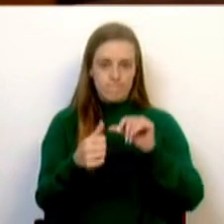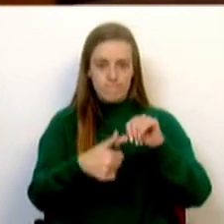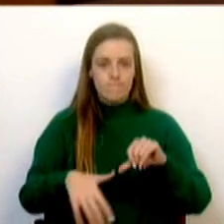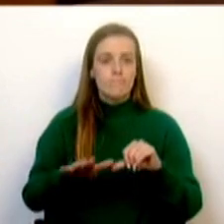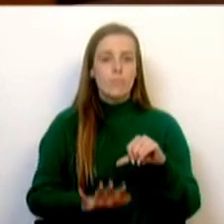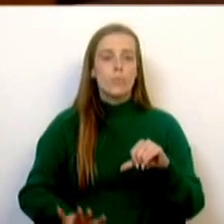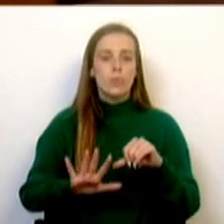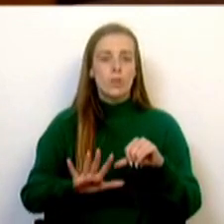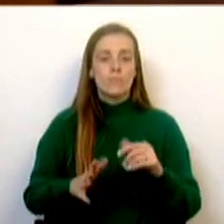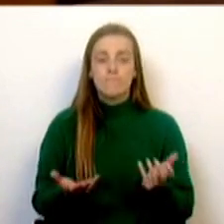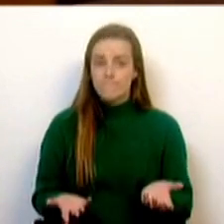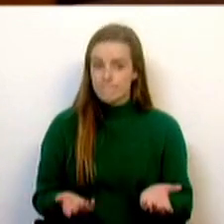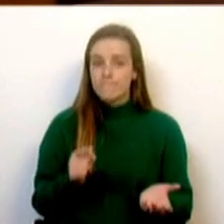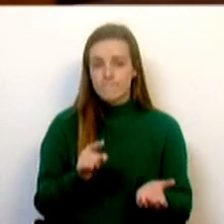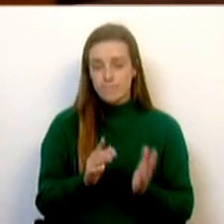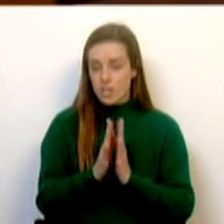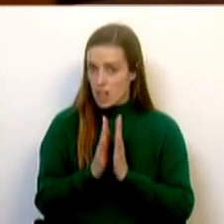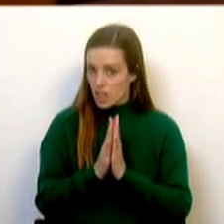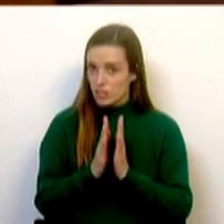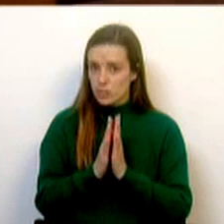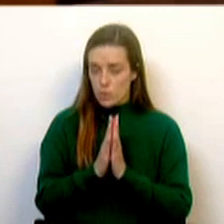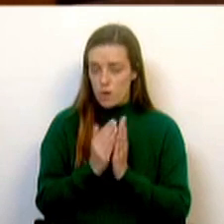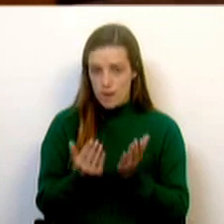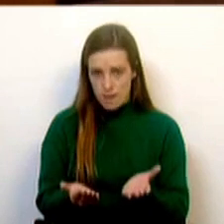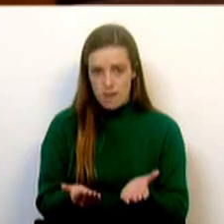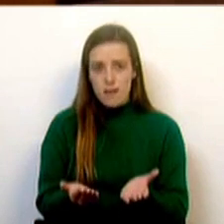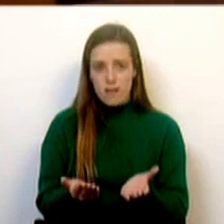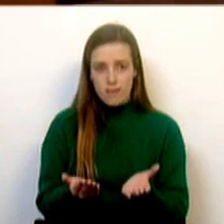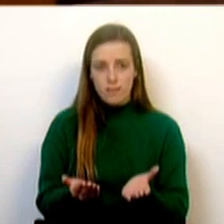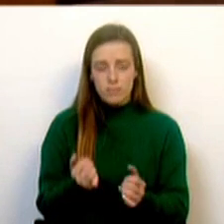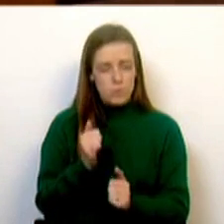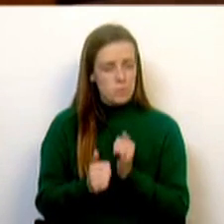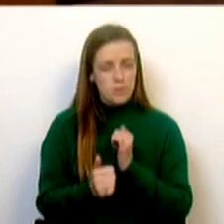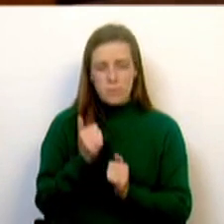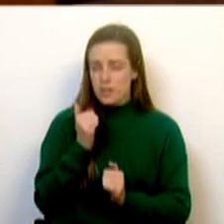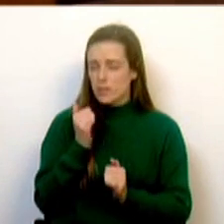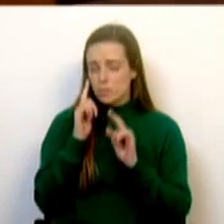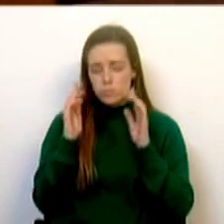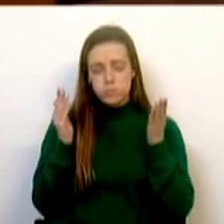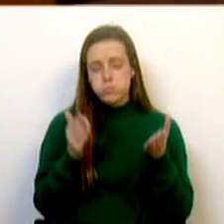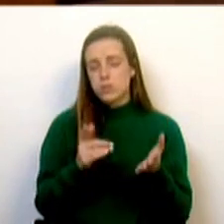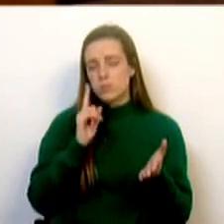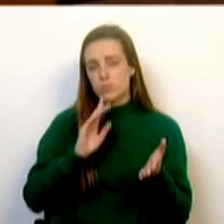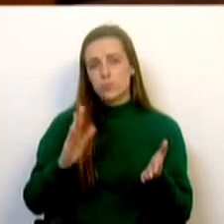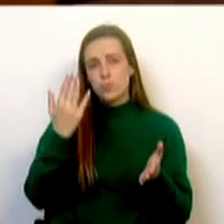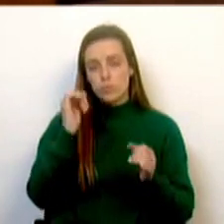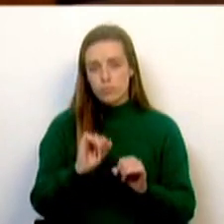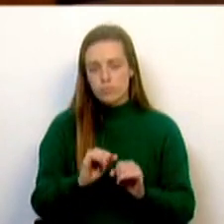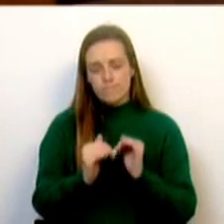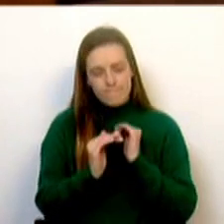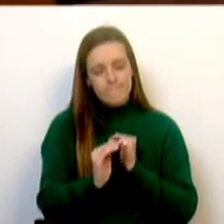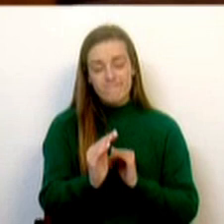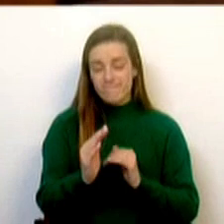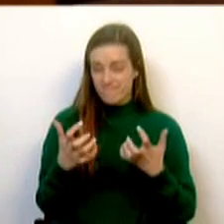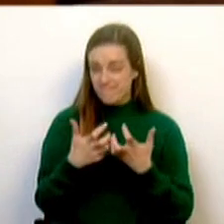Oriente. A religião tem, aliás, desempenhado um papel central na criação e na manutenção deste